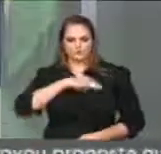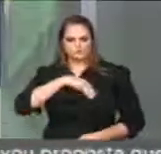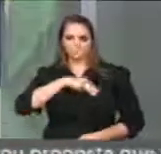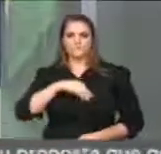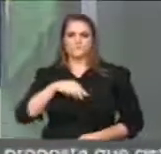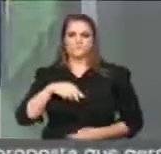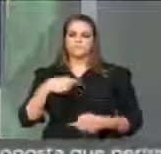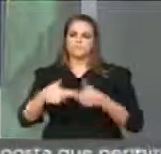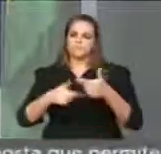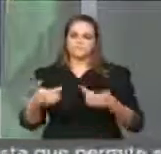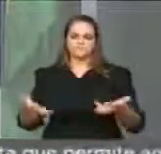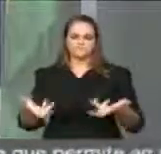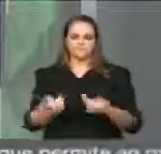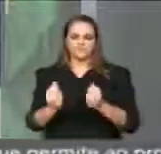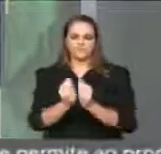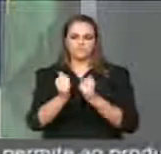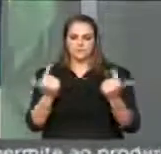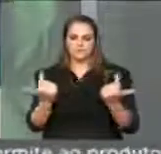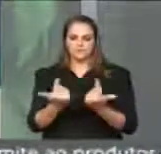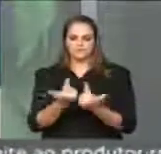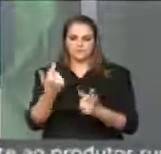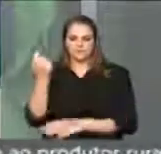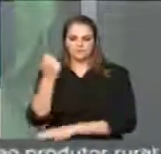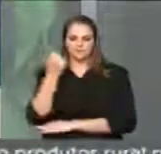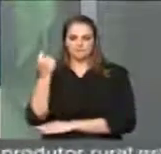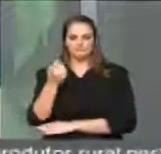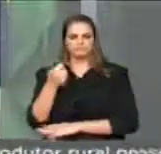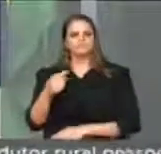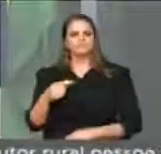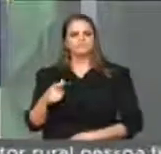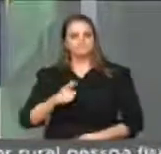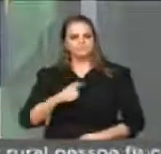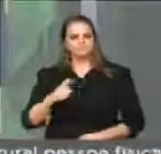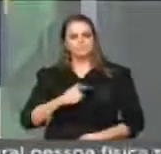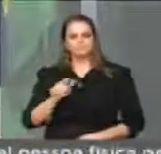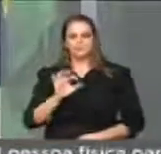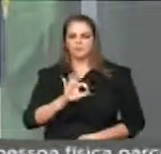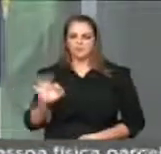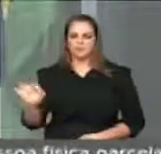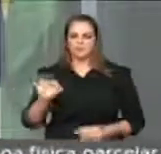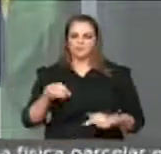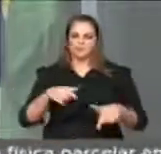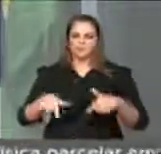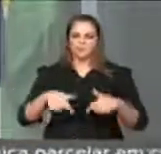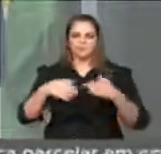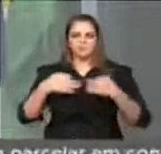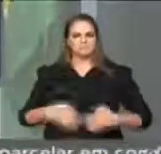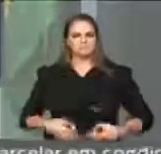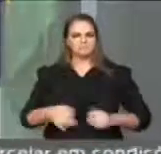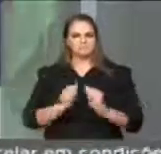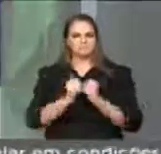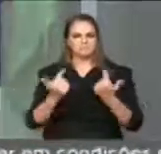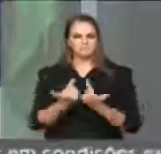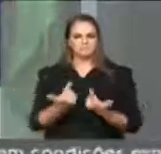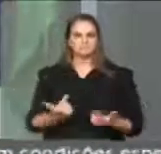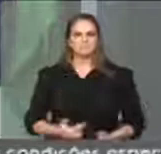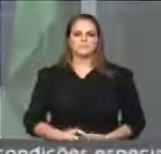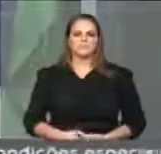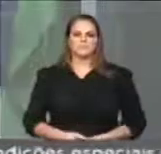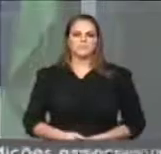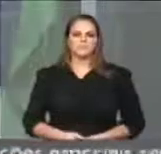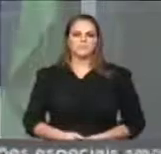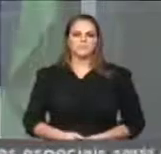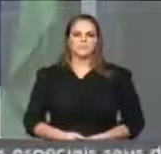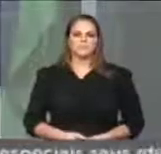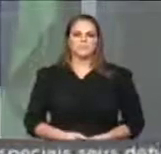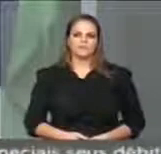ali na Assembleia Legislativa e dignificam muito o trabalho daquele parlamento. Também, senhor